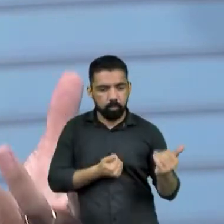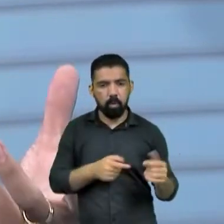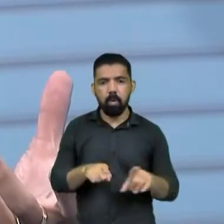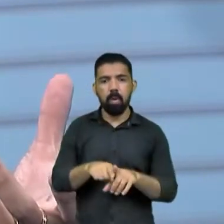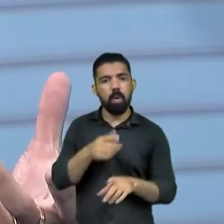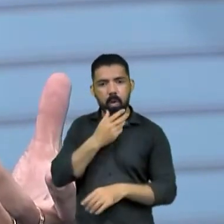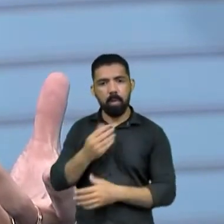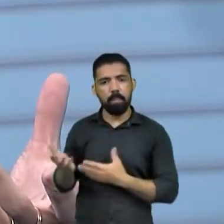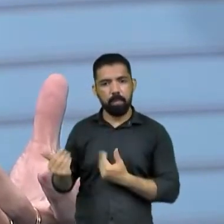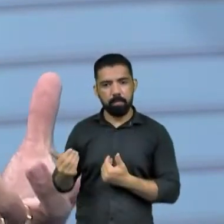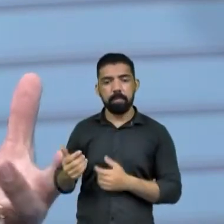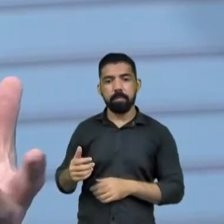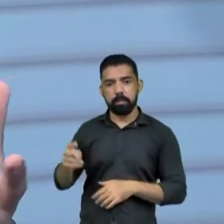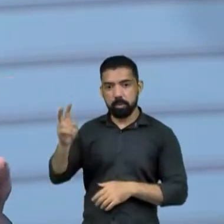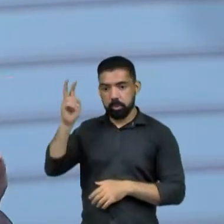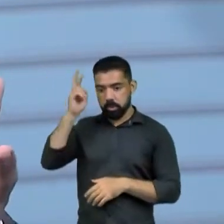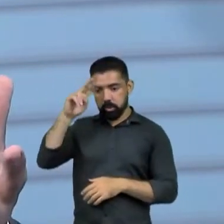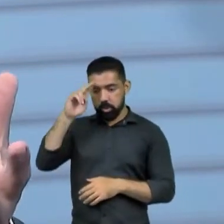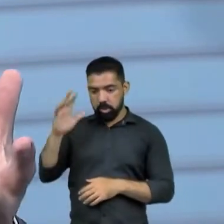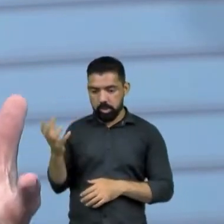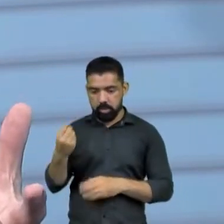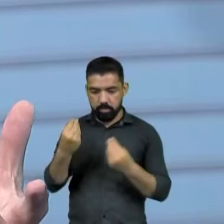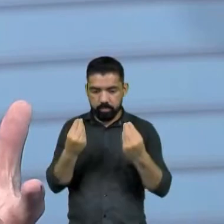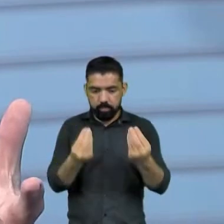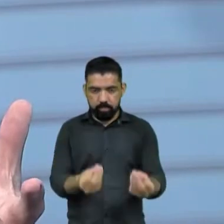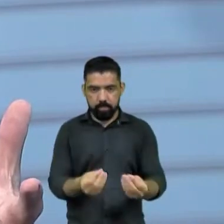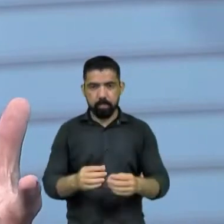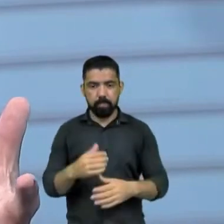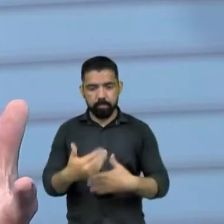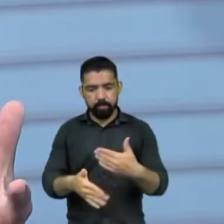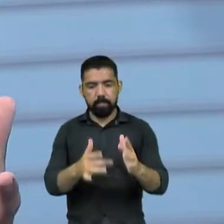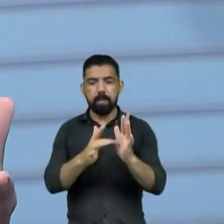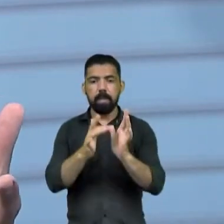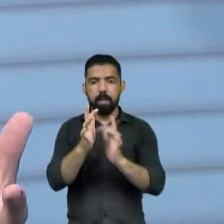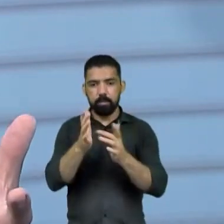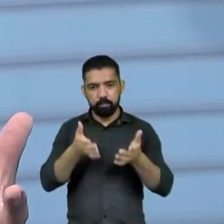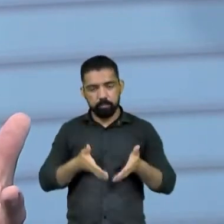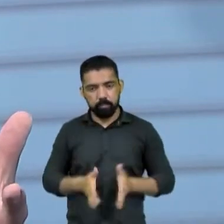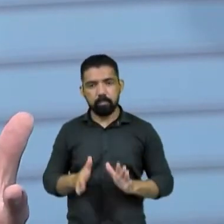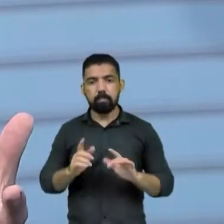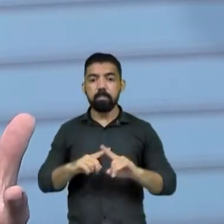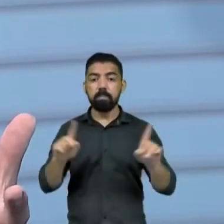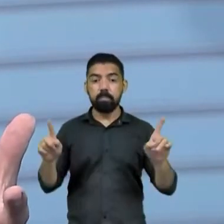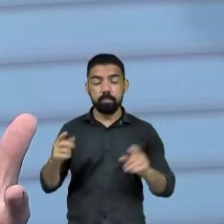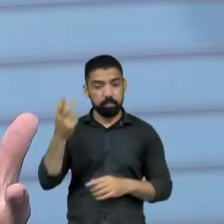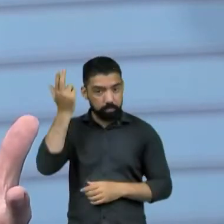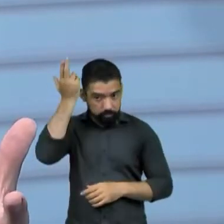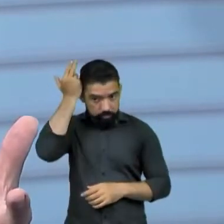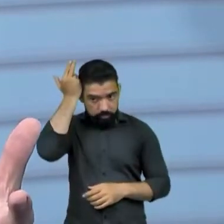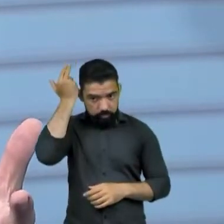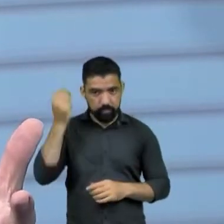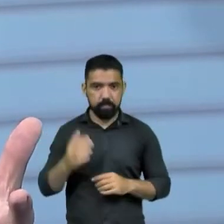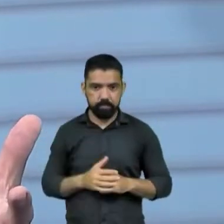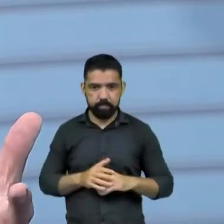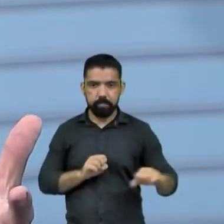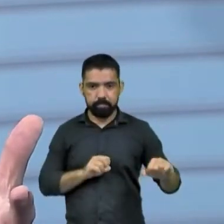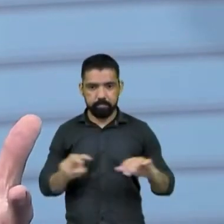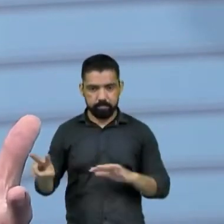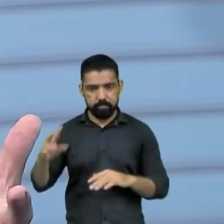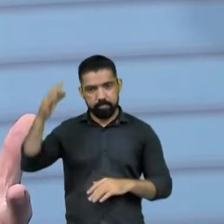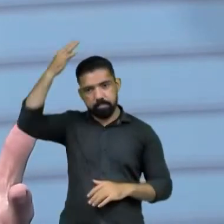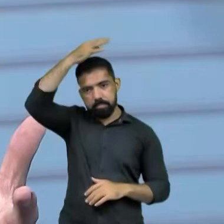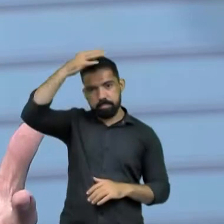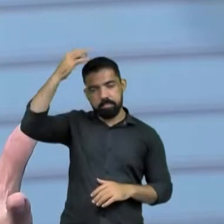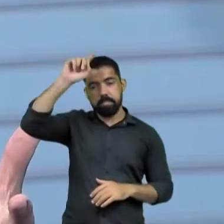salvação na mão desses dois né E aí o Natal vem Jesus nasceu ISO mas a Páscoa a semana santa é o